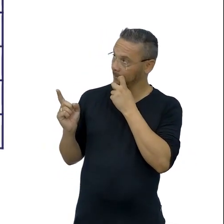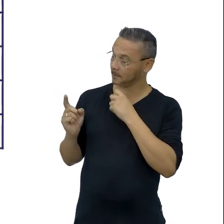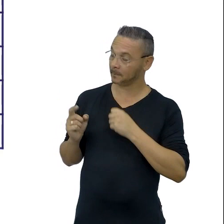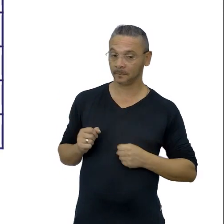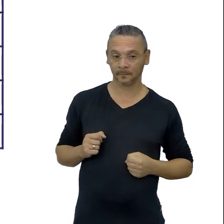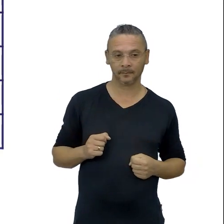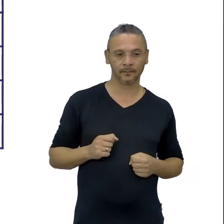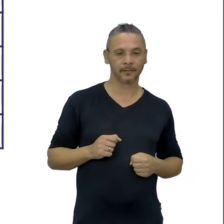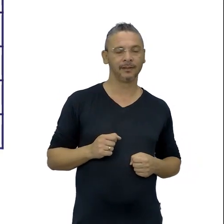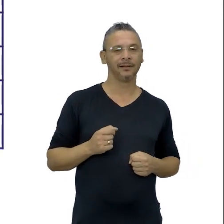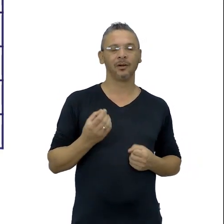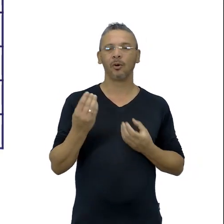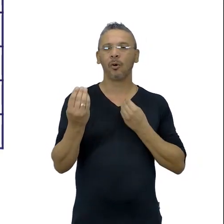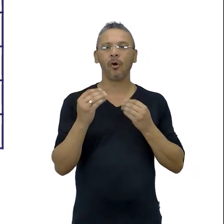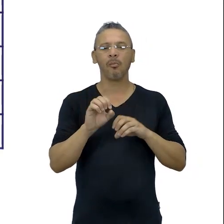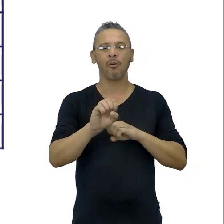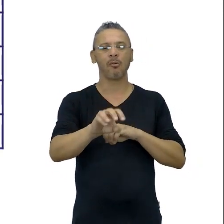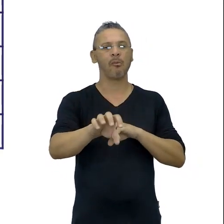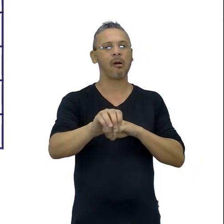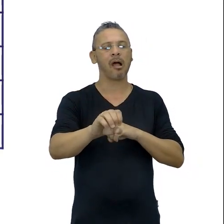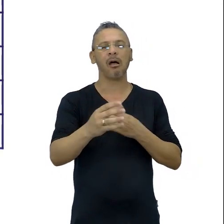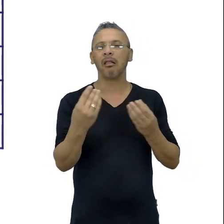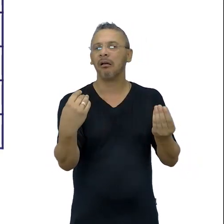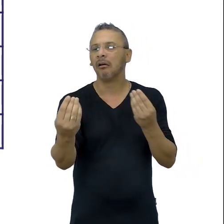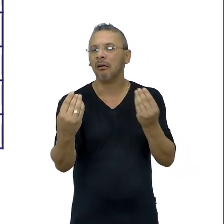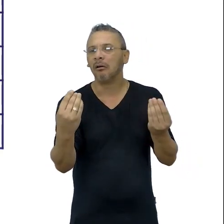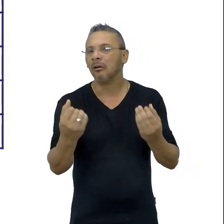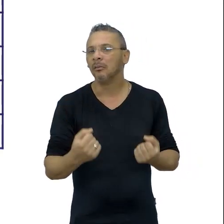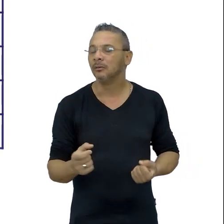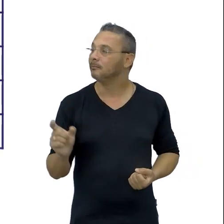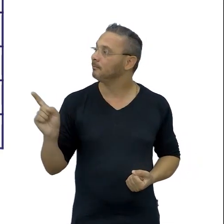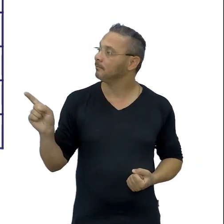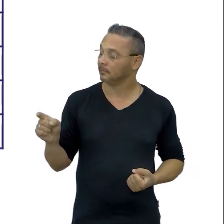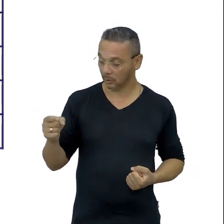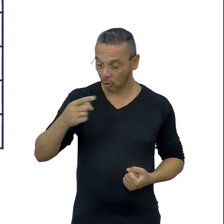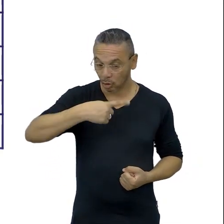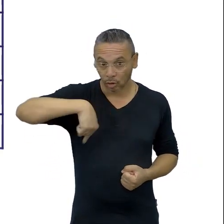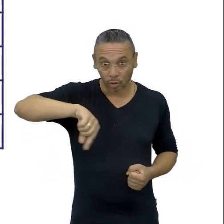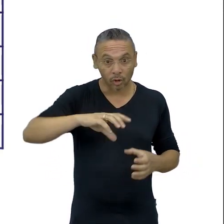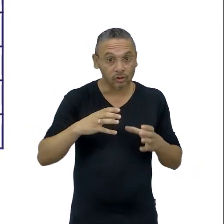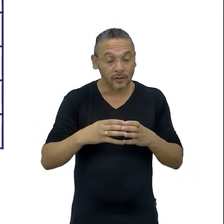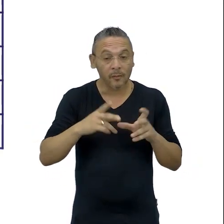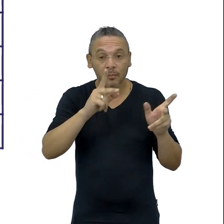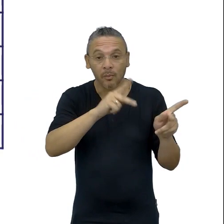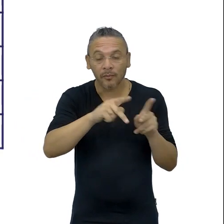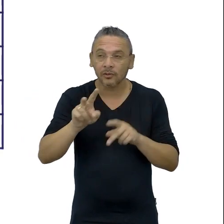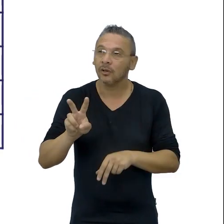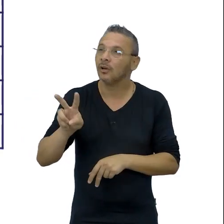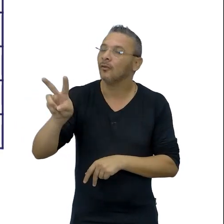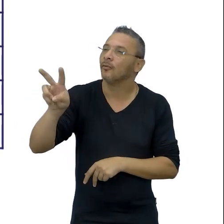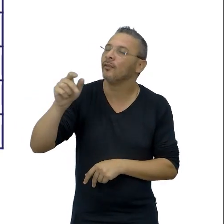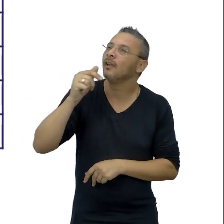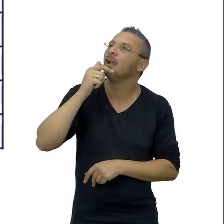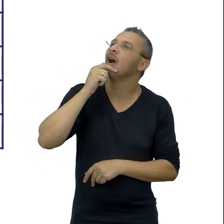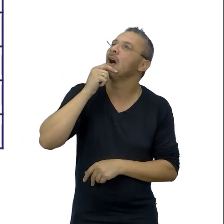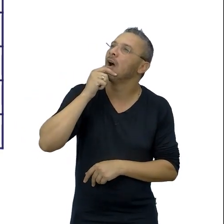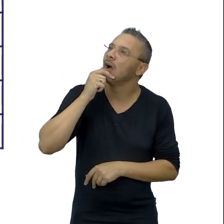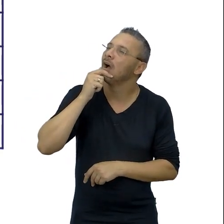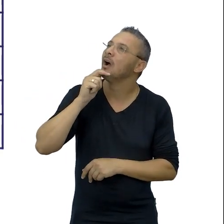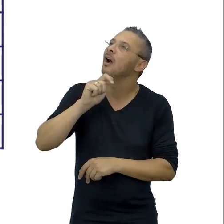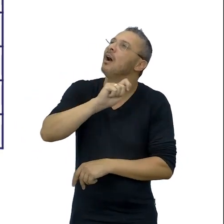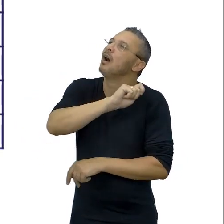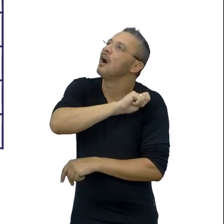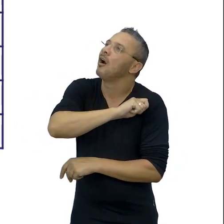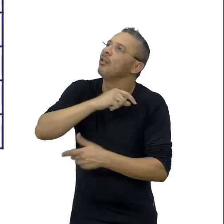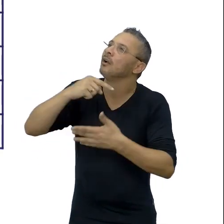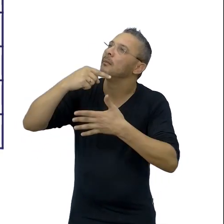O quadro de aulas, né, permite que nós, professores, visualizemos o conjunto das 8 aulas que compõem a sequência